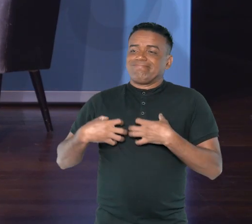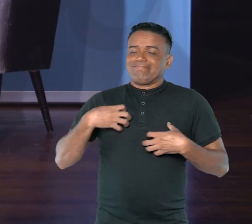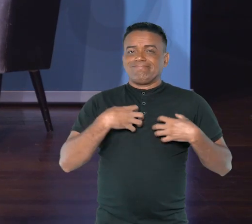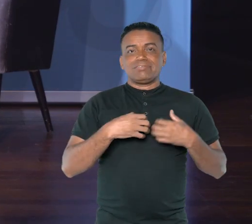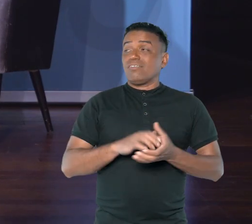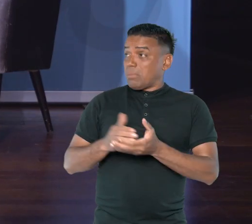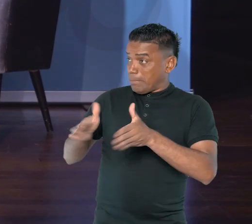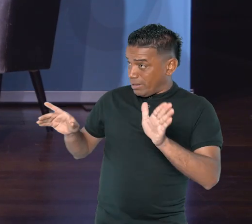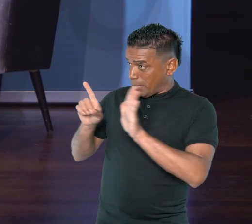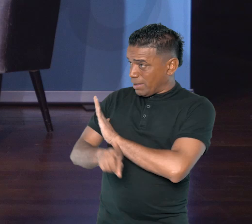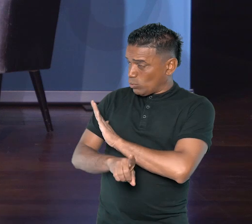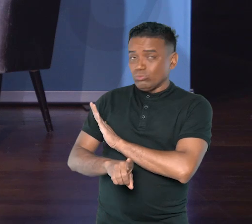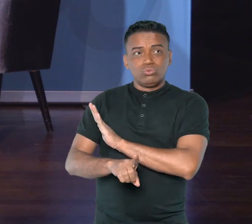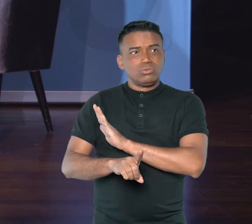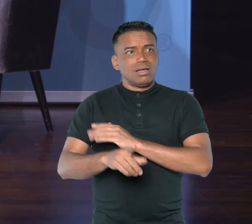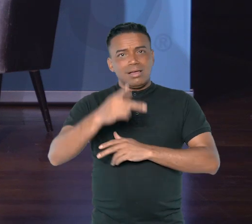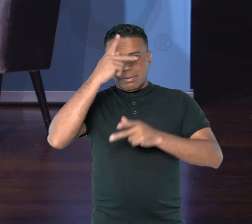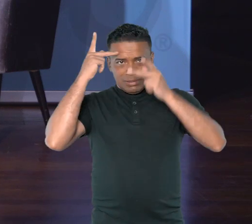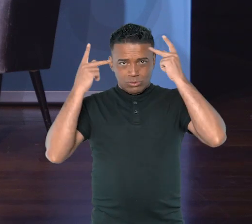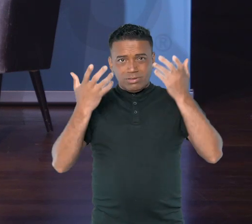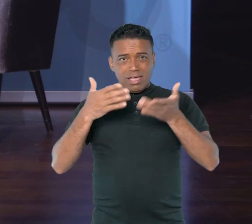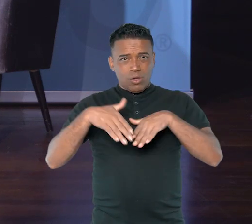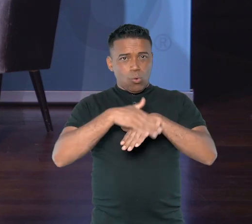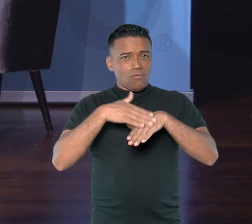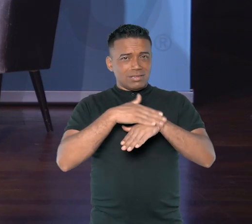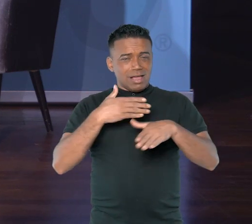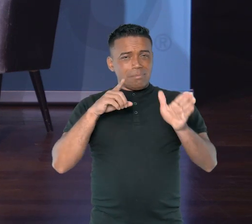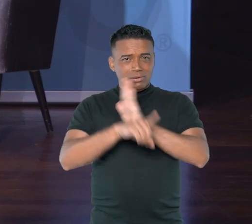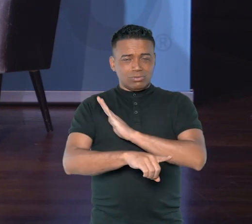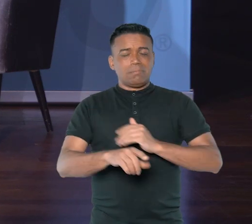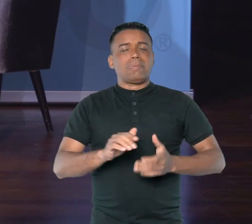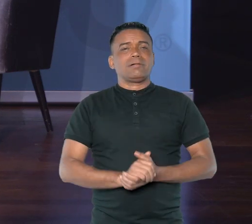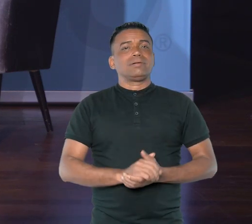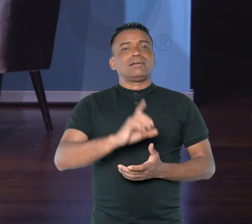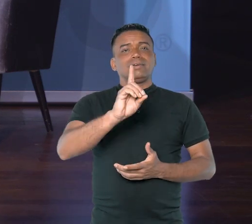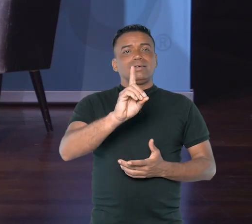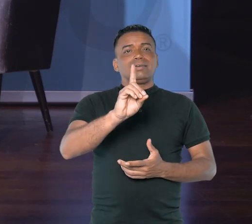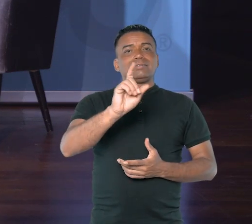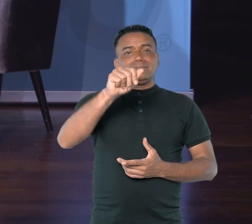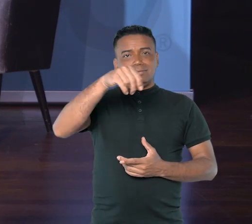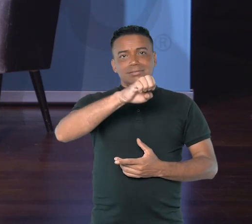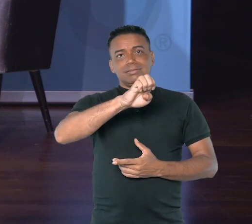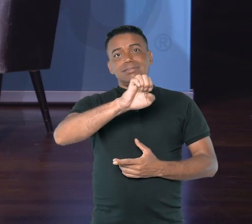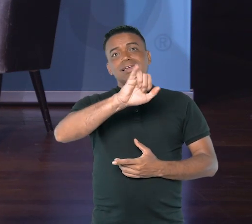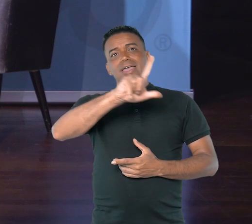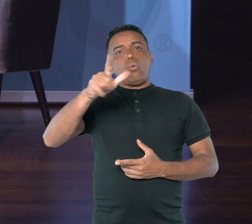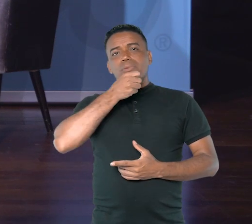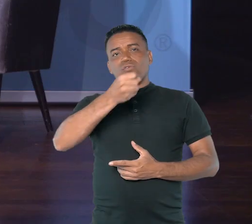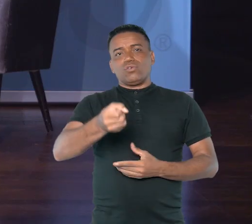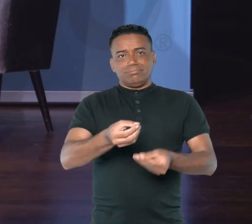Vamos abrir para perguntas? Alguém quer falar com a Dani, fazer uma pergunta? Aqui o Daniel com o microfone.